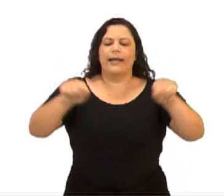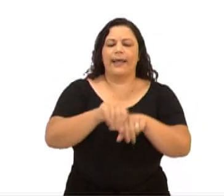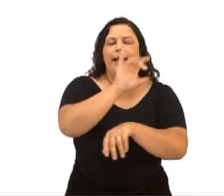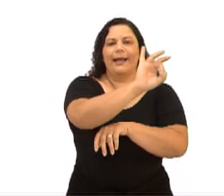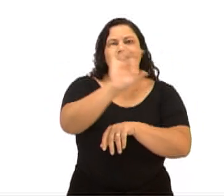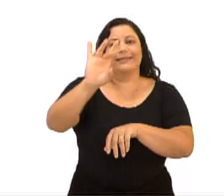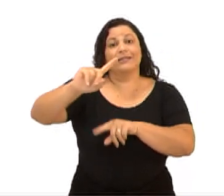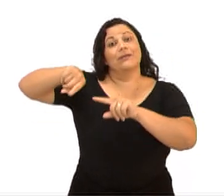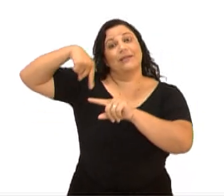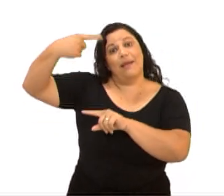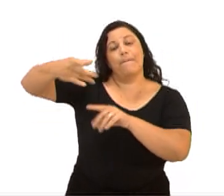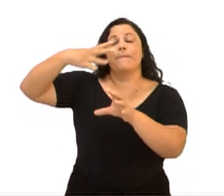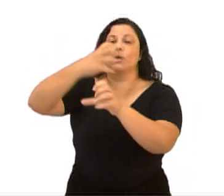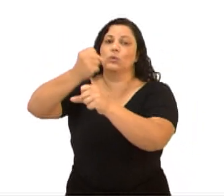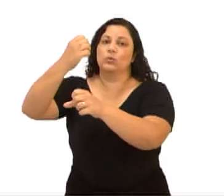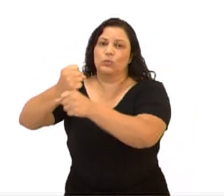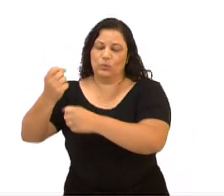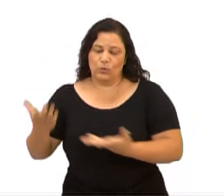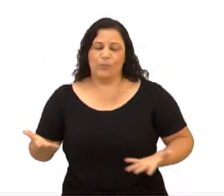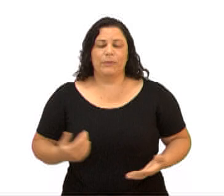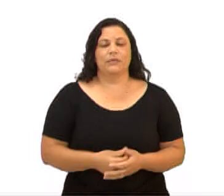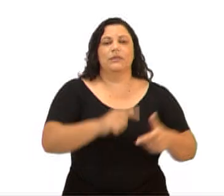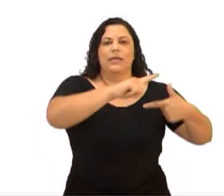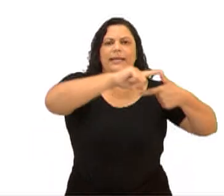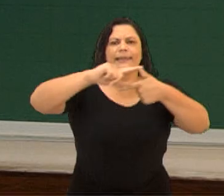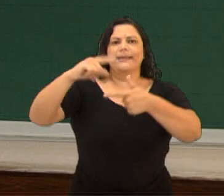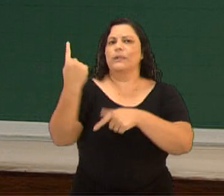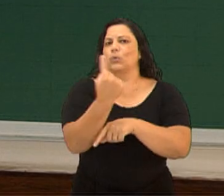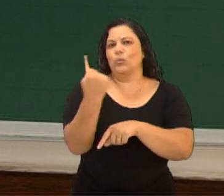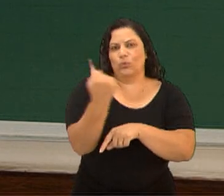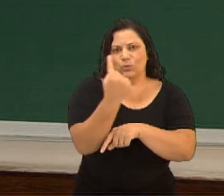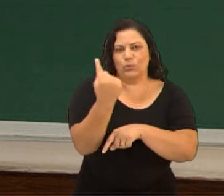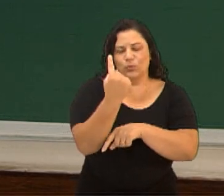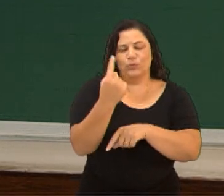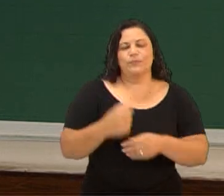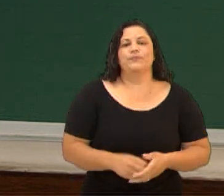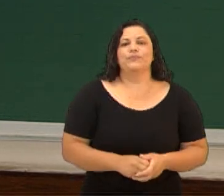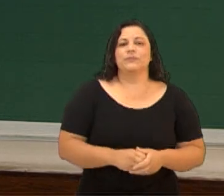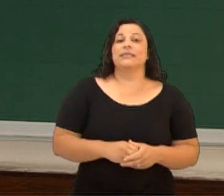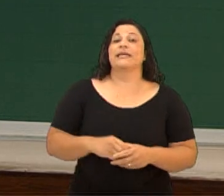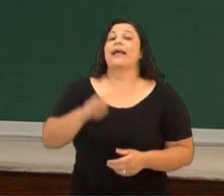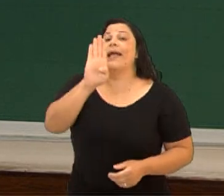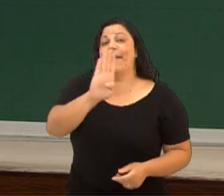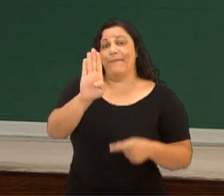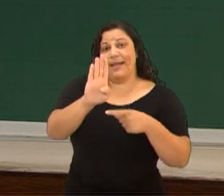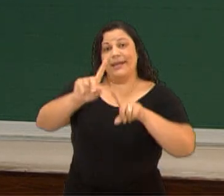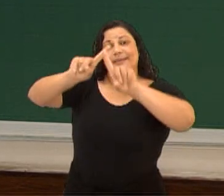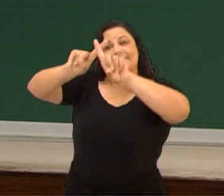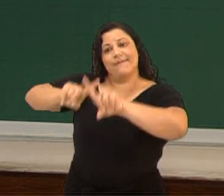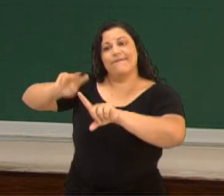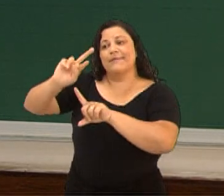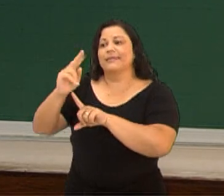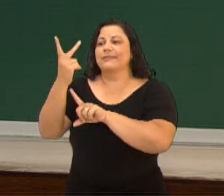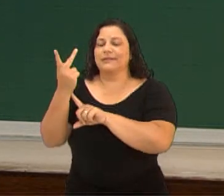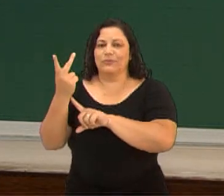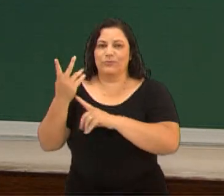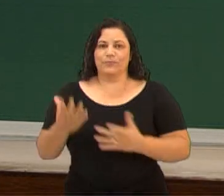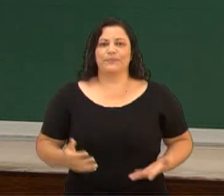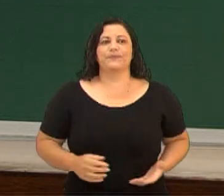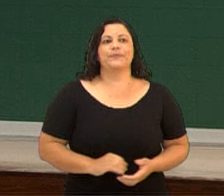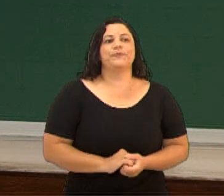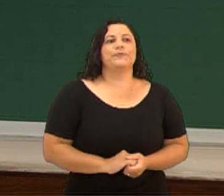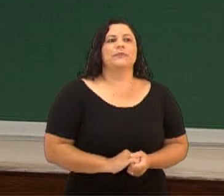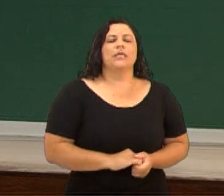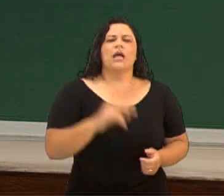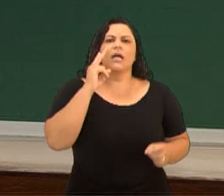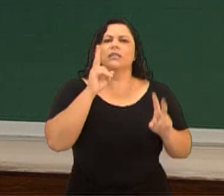depois somar. Retângulo 1, a fórmula do retângulo é a base vezes a altura. Então,